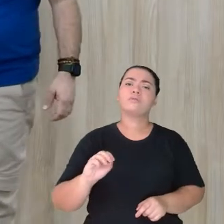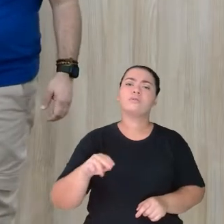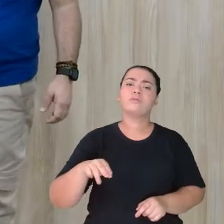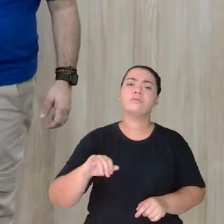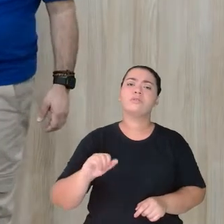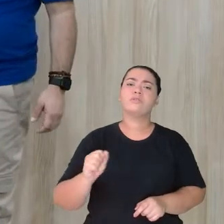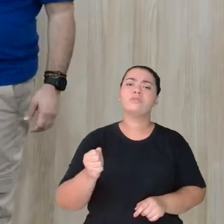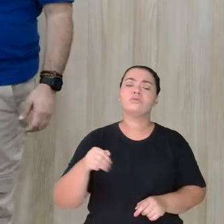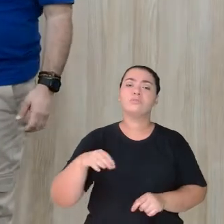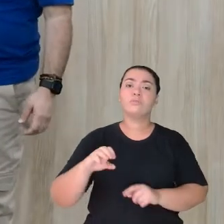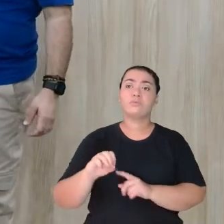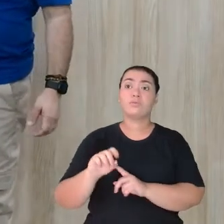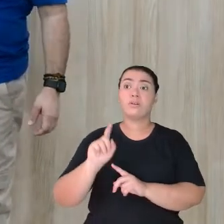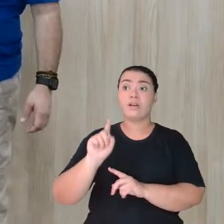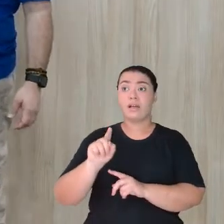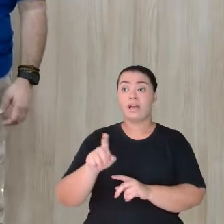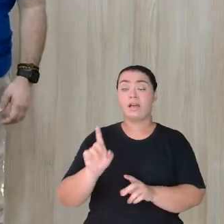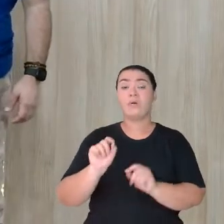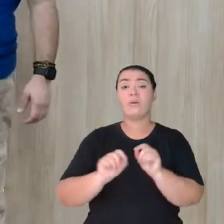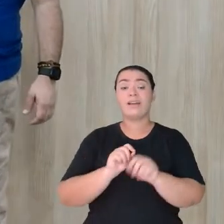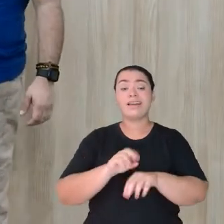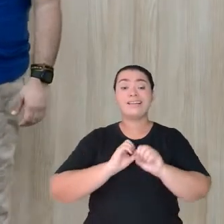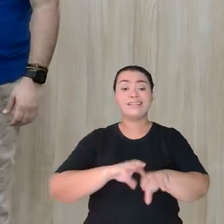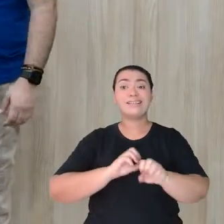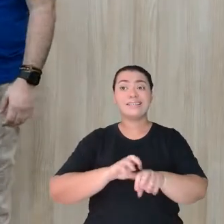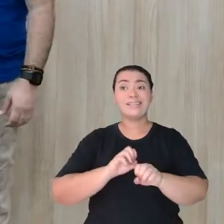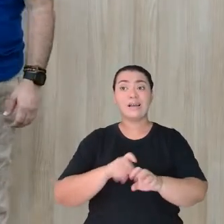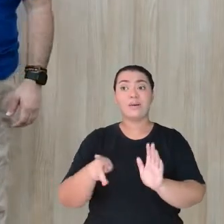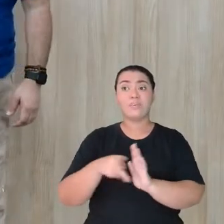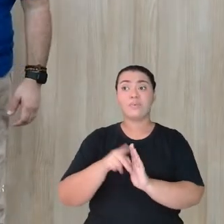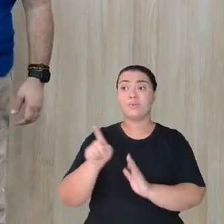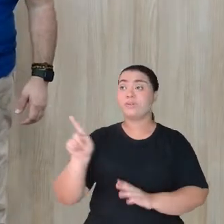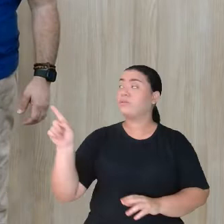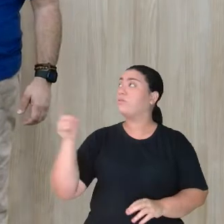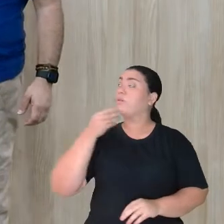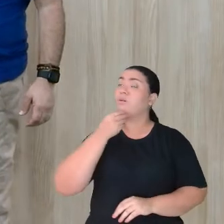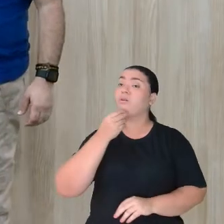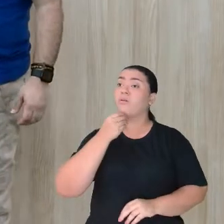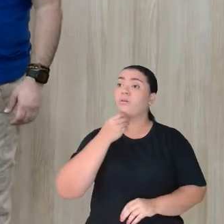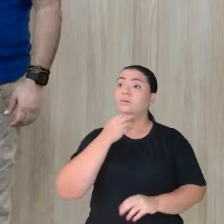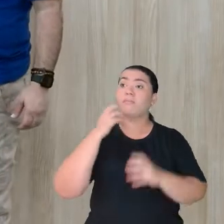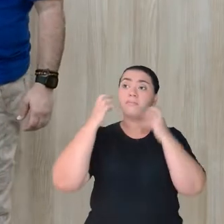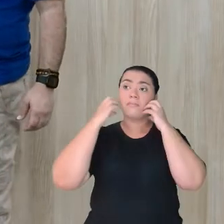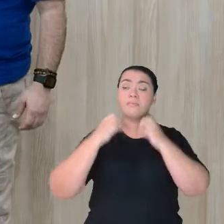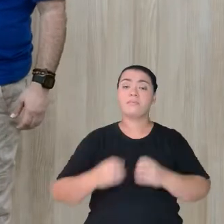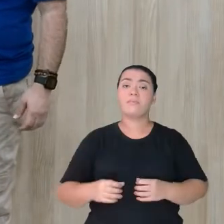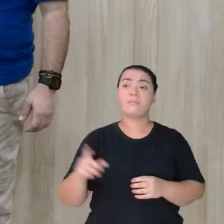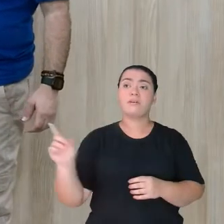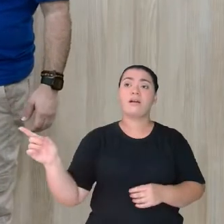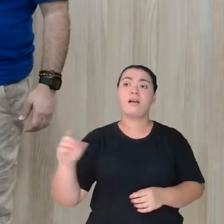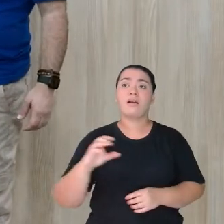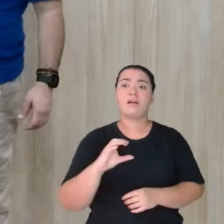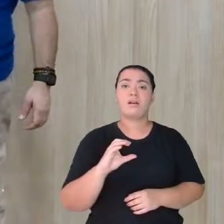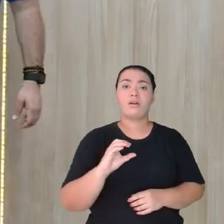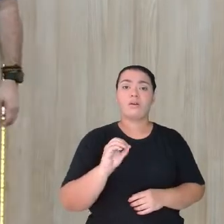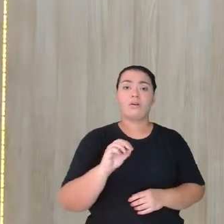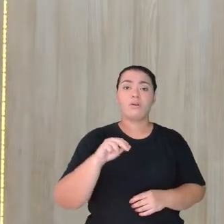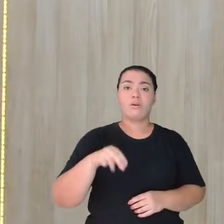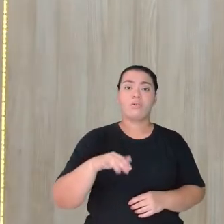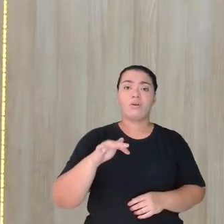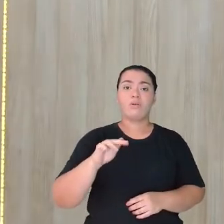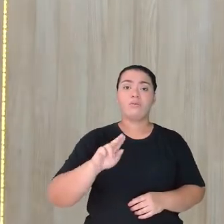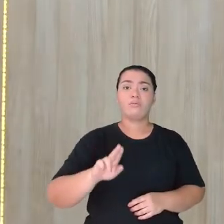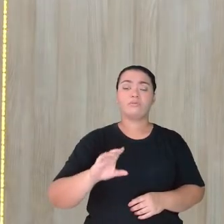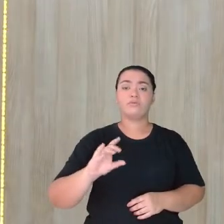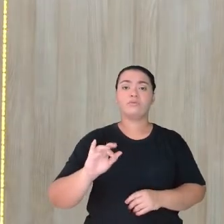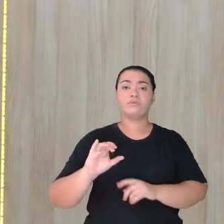Confúcio, certo? Aqui a gente tem uma imagem, ó, um desenho que representa o Confúcio, né? Então, teria